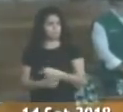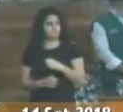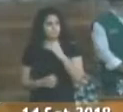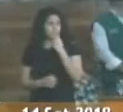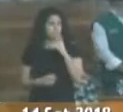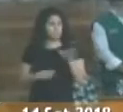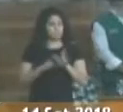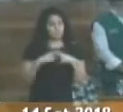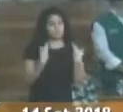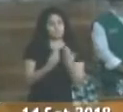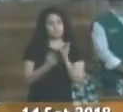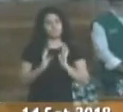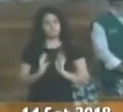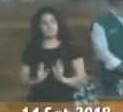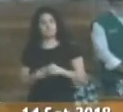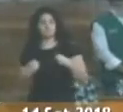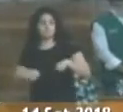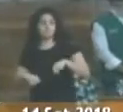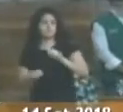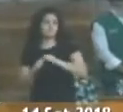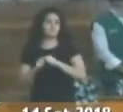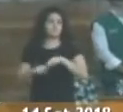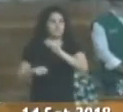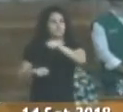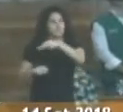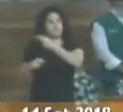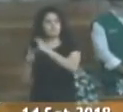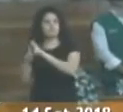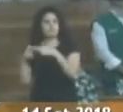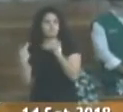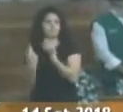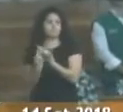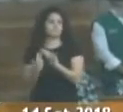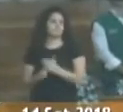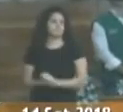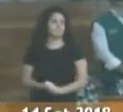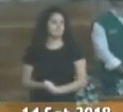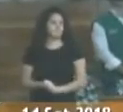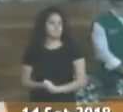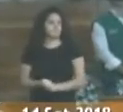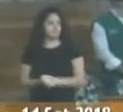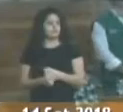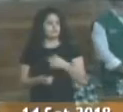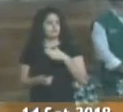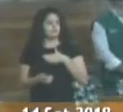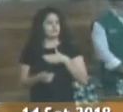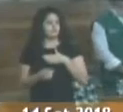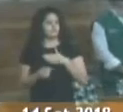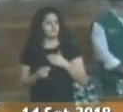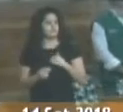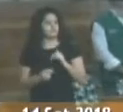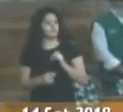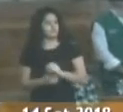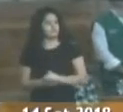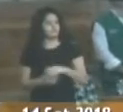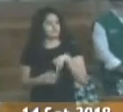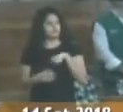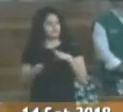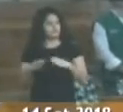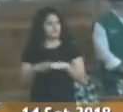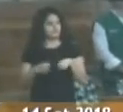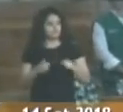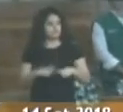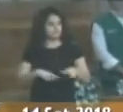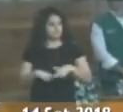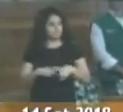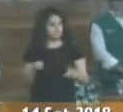audiência pública, mas a gente vai ter que fazer uma nova audiência pública daqui a pouco. Então, a minha proposta é muito simples, que nesse grupo de trabalho